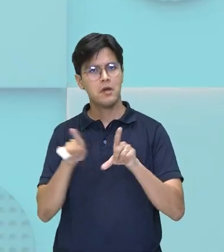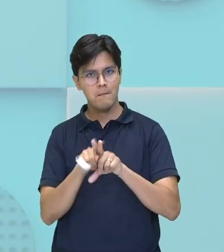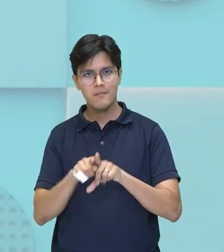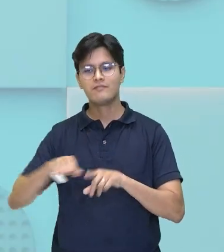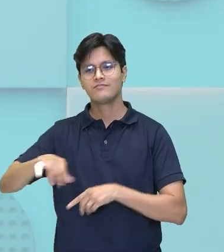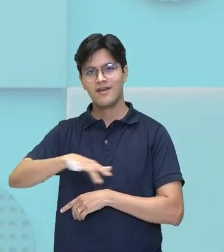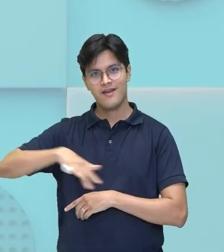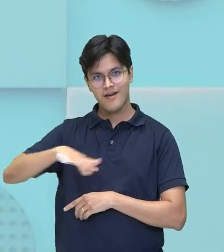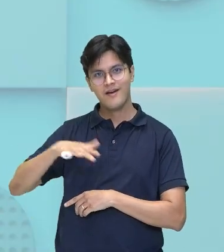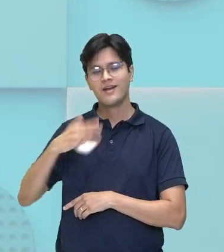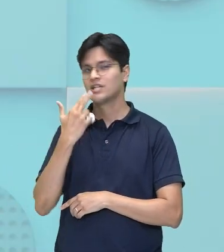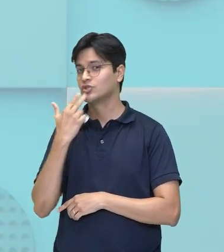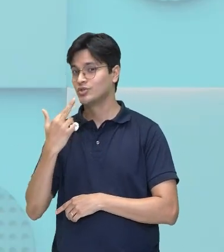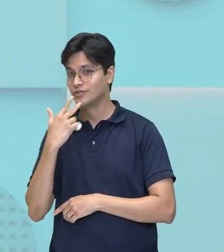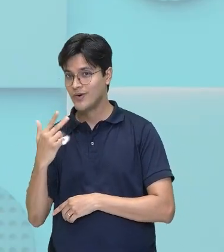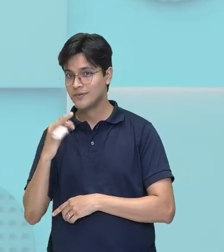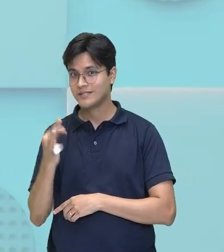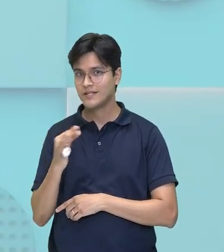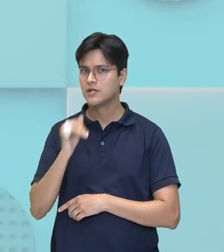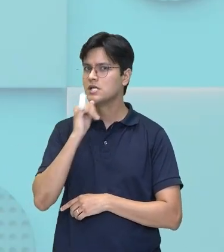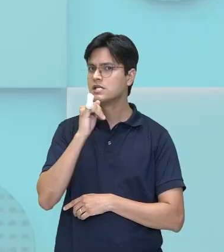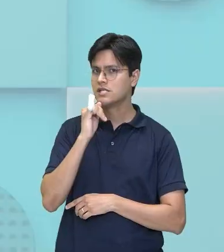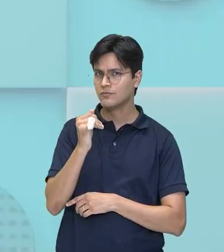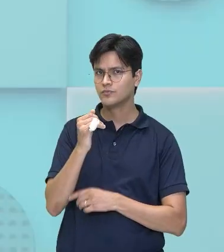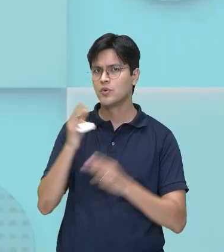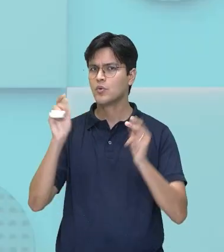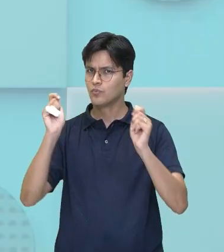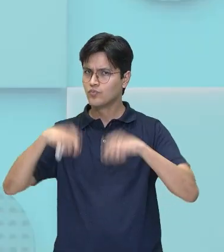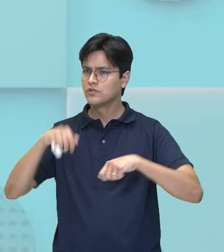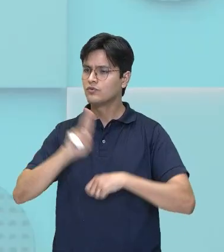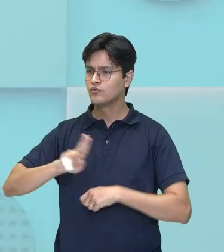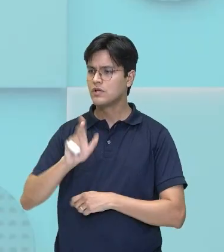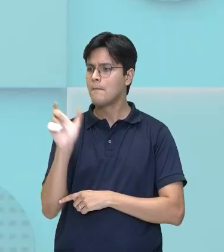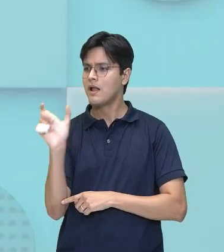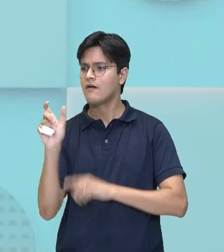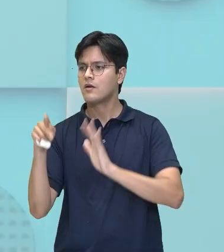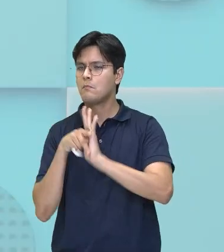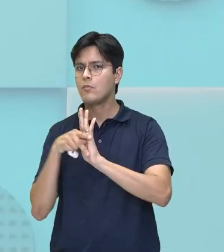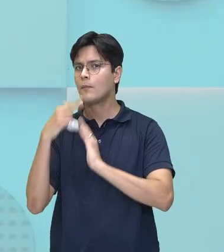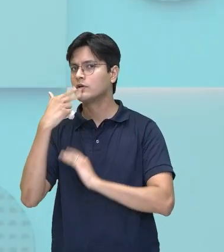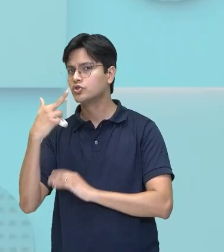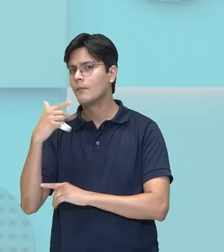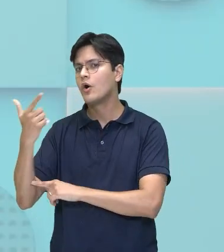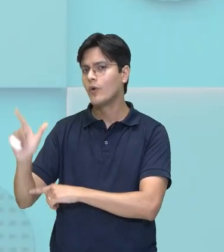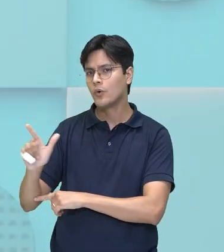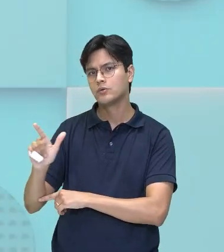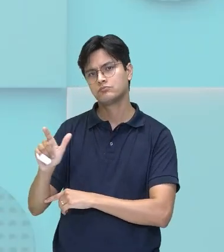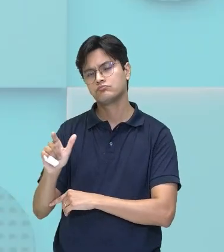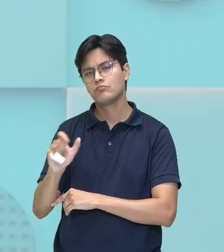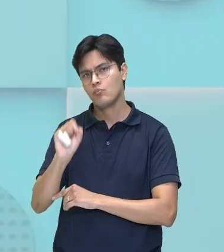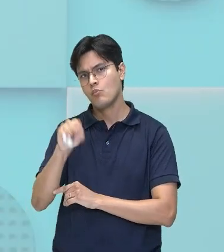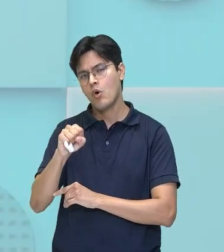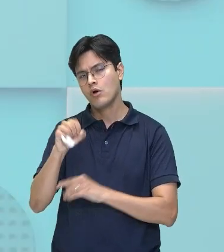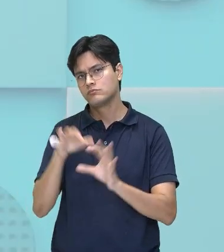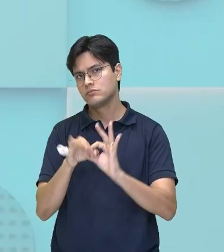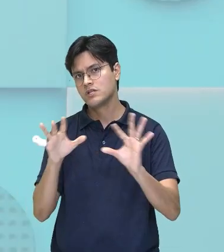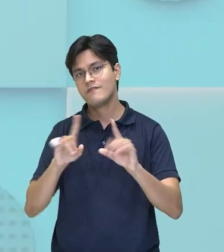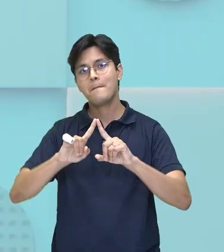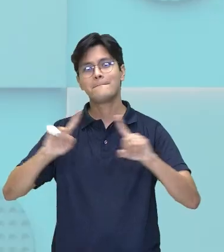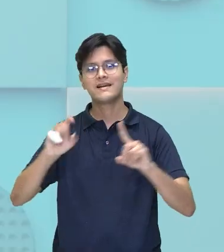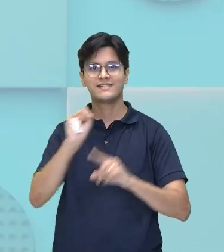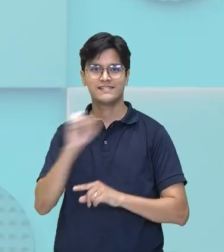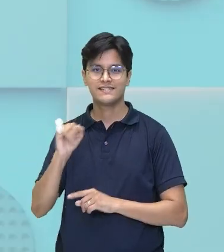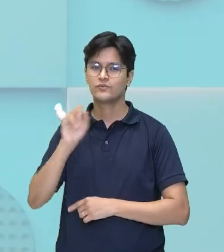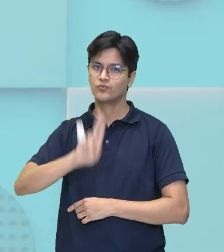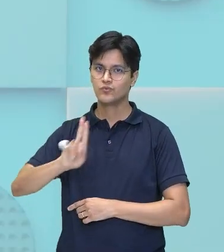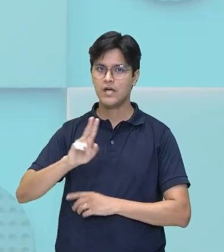em excesso, principalmente quando tem palavras dentro do nosso idioma que vai levar a mesma comunicação, o mesmo